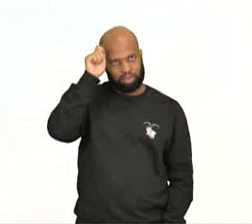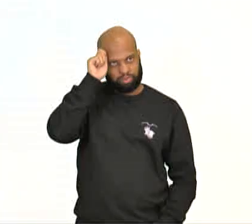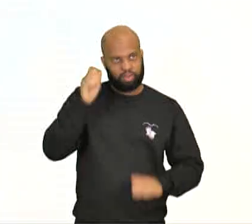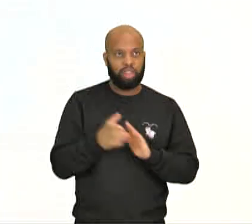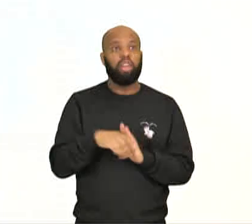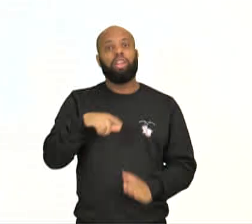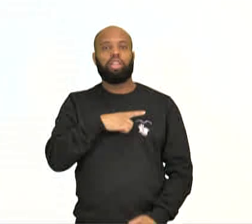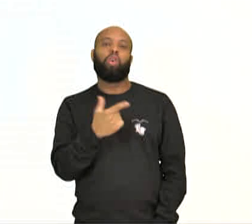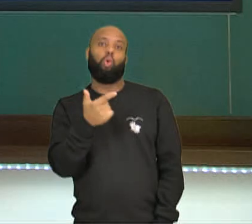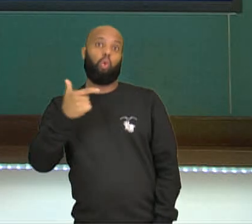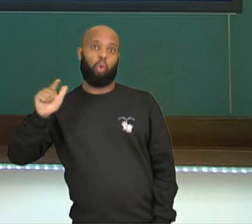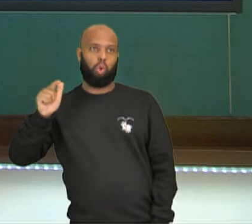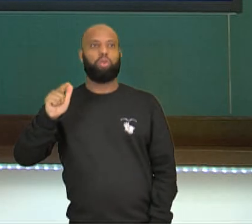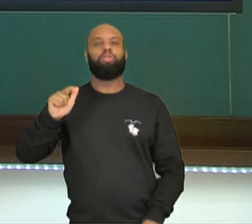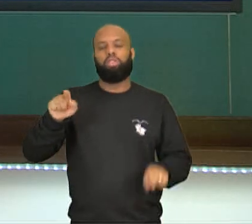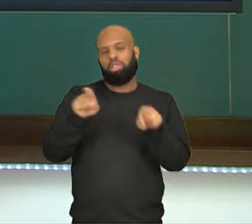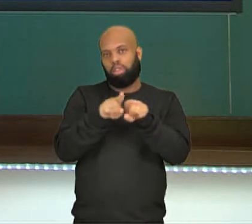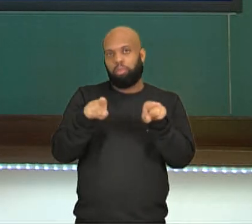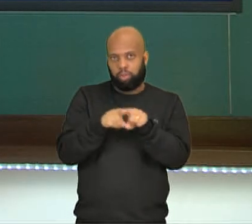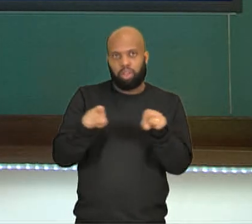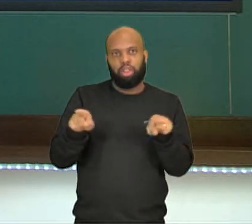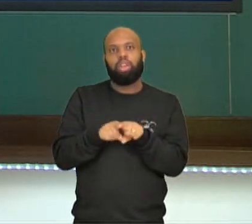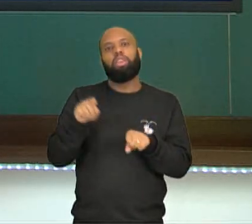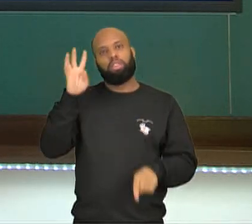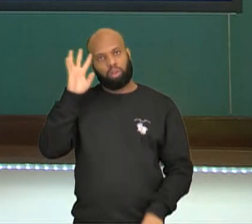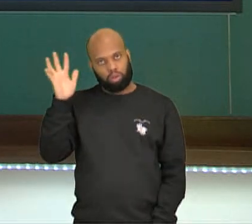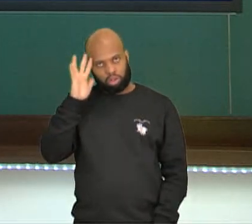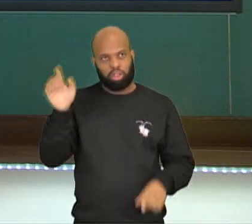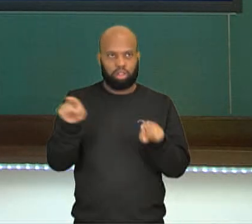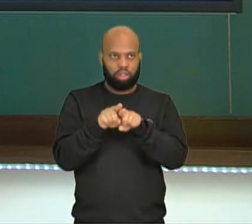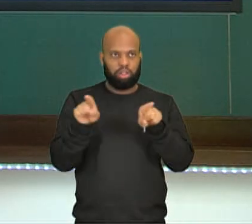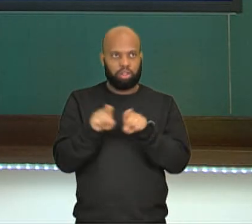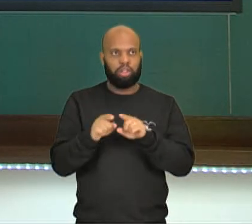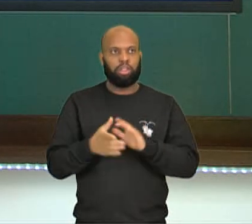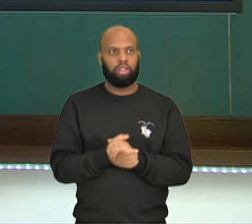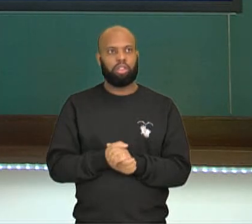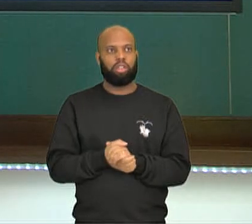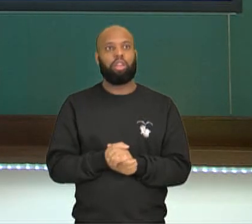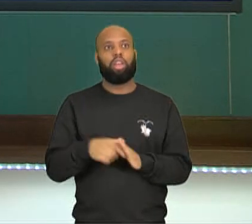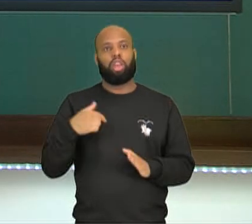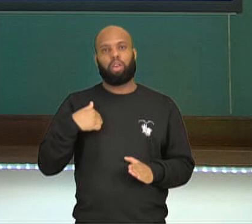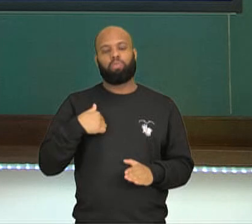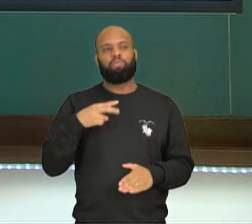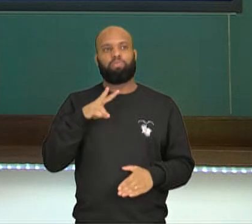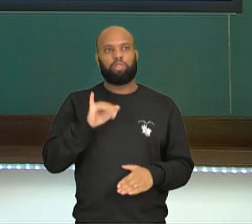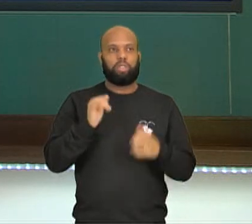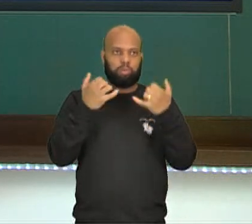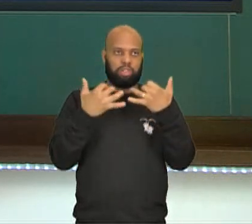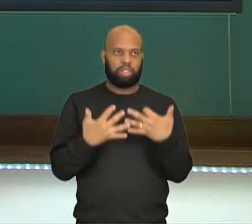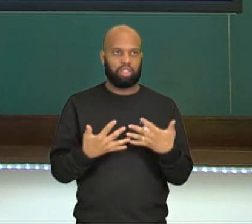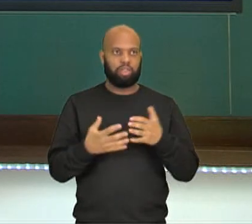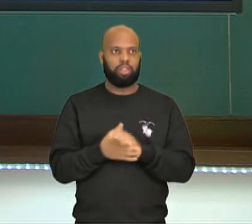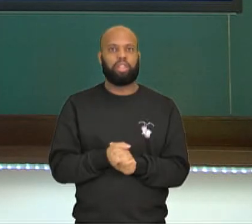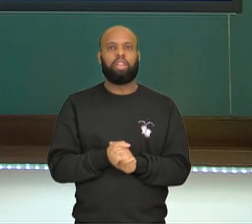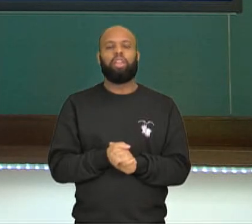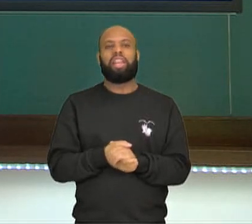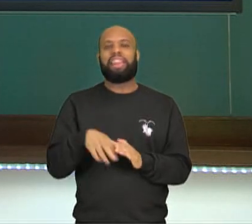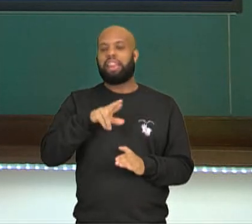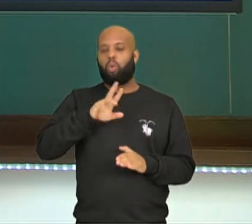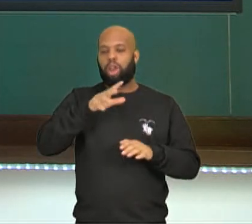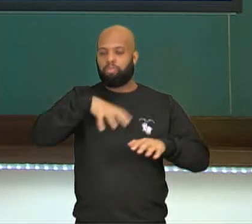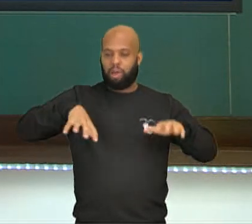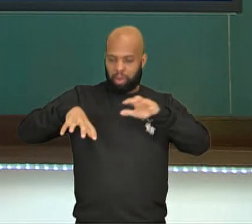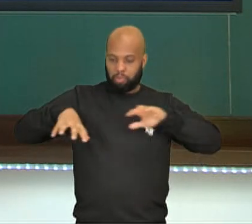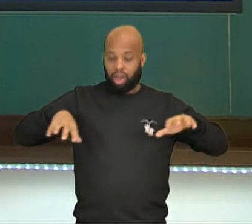Agora tem o outro lado da moeda, talvez, melhor até me corrigindo, melhor nem colocar como se fosse o outro lado, e